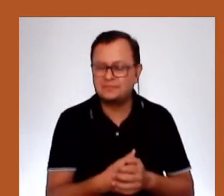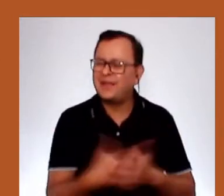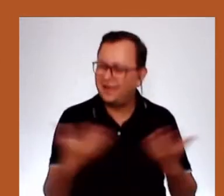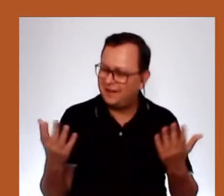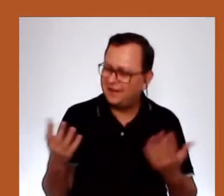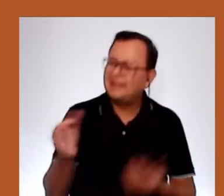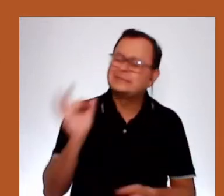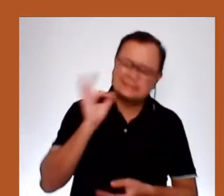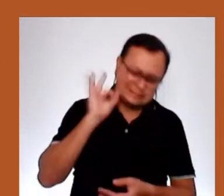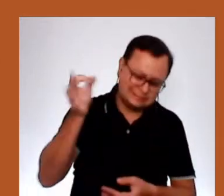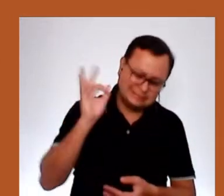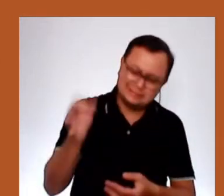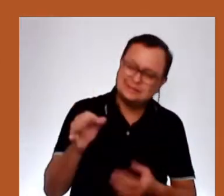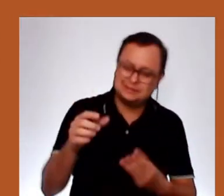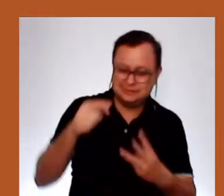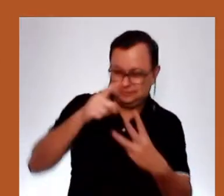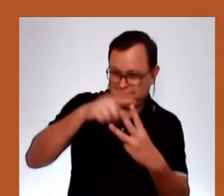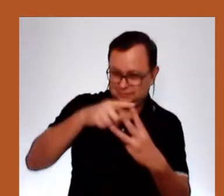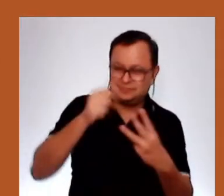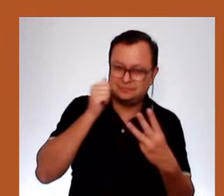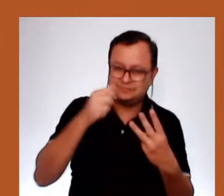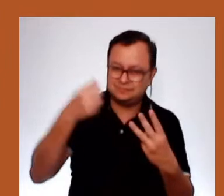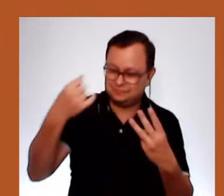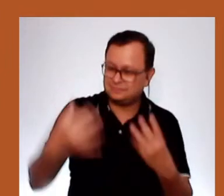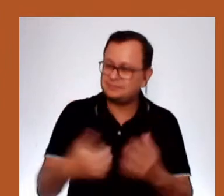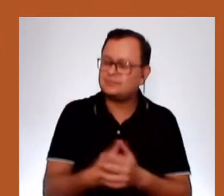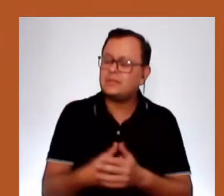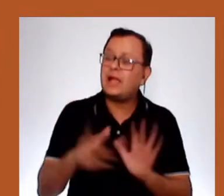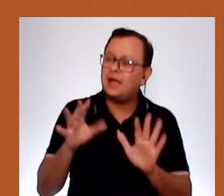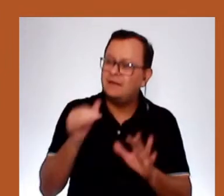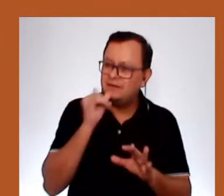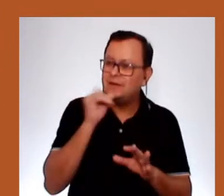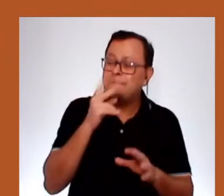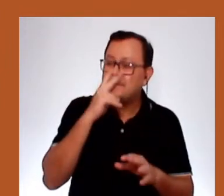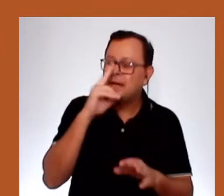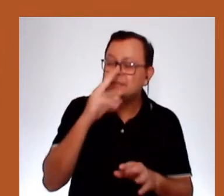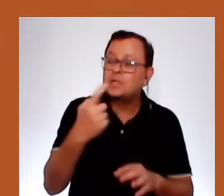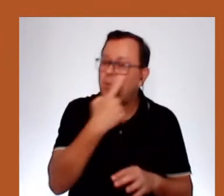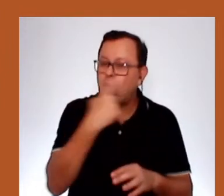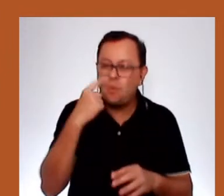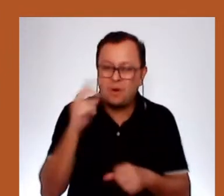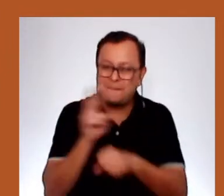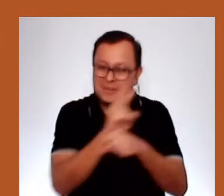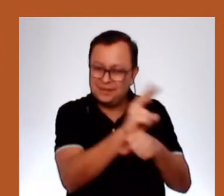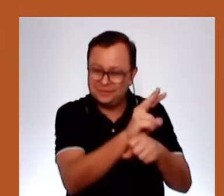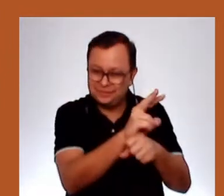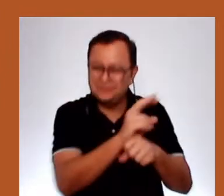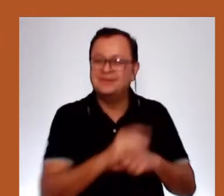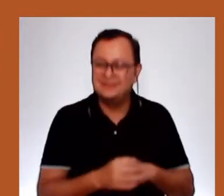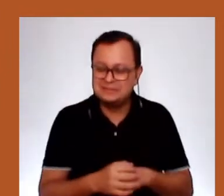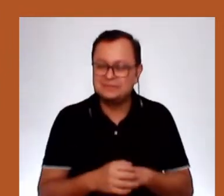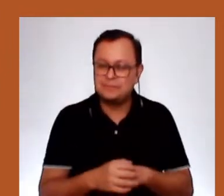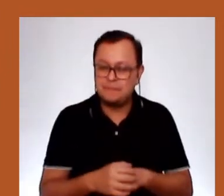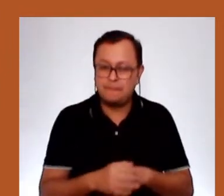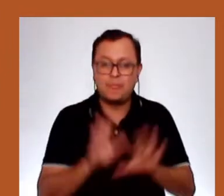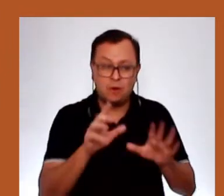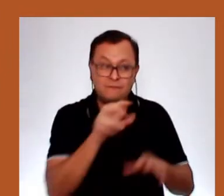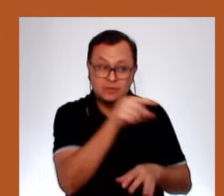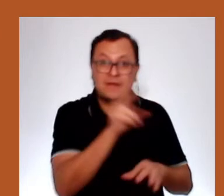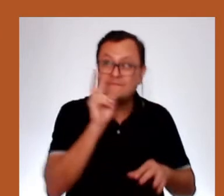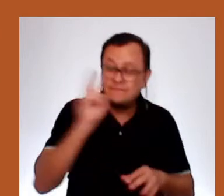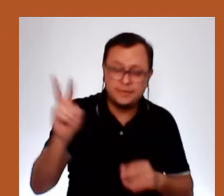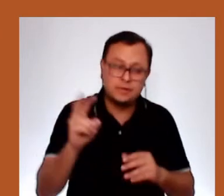para a paciente. E ela aceitou o bonito, é assim, tudo bem, se você não quiser ver, não